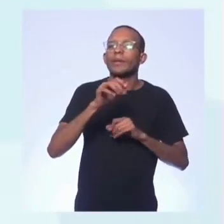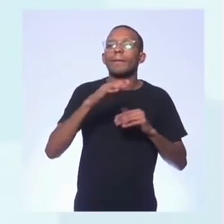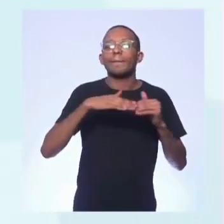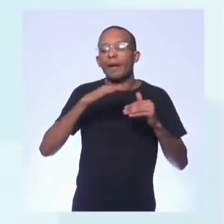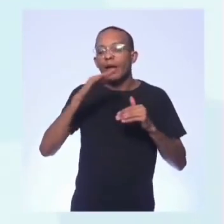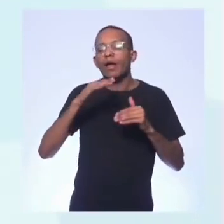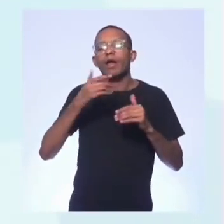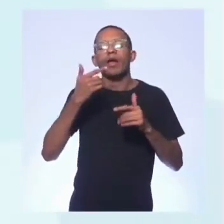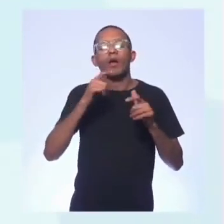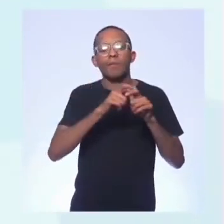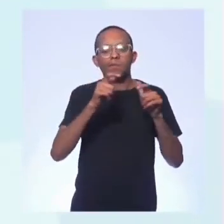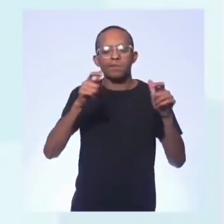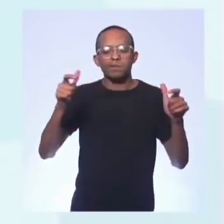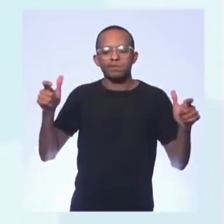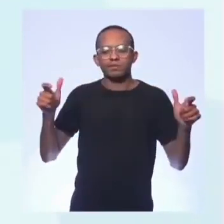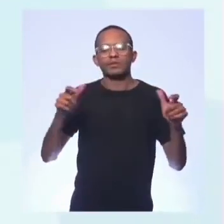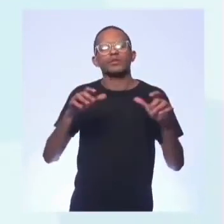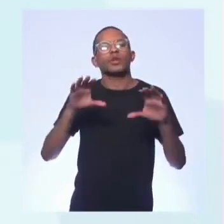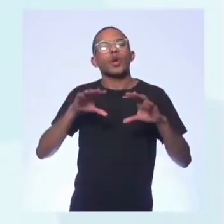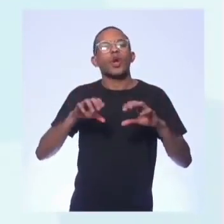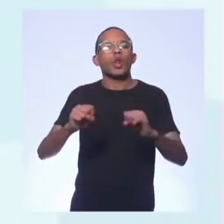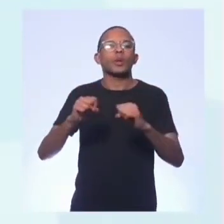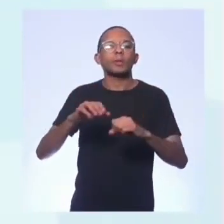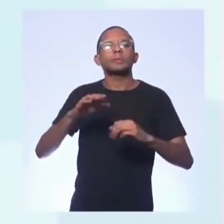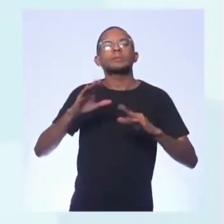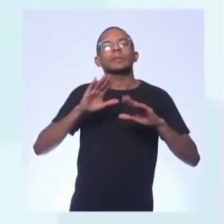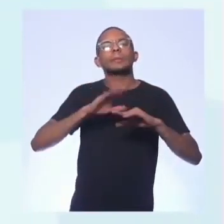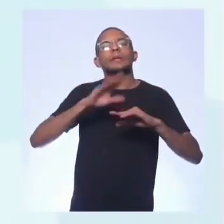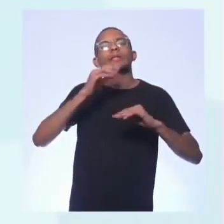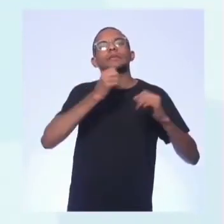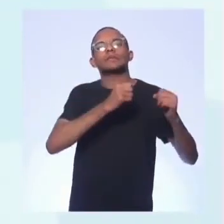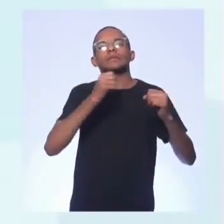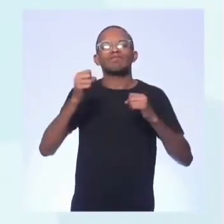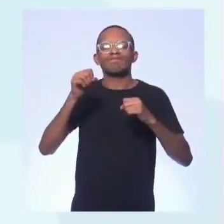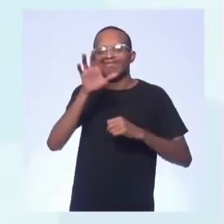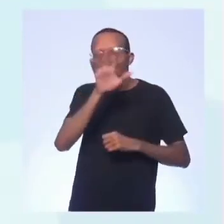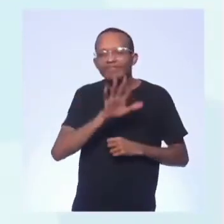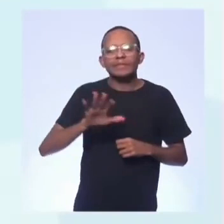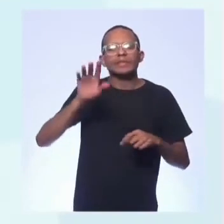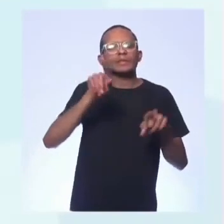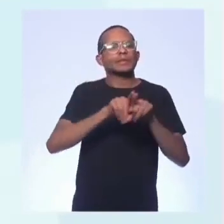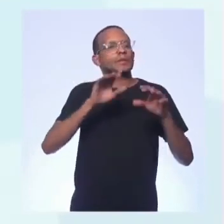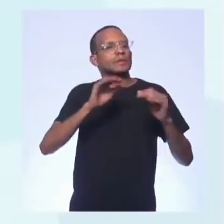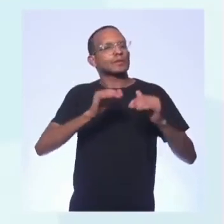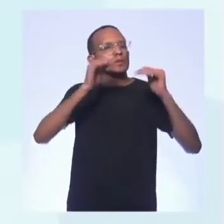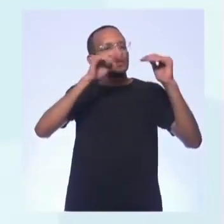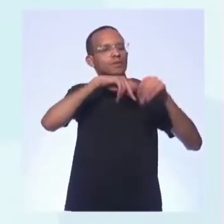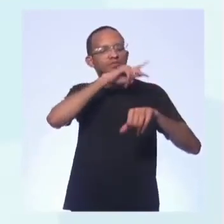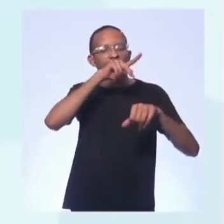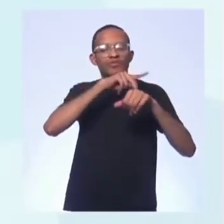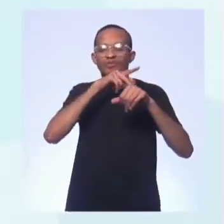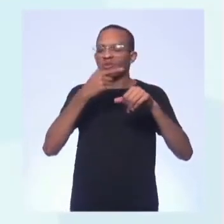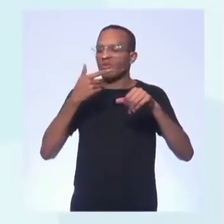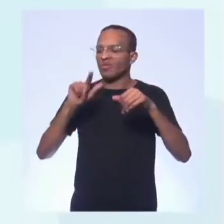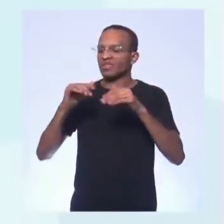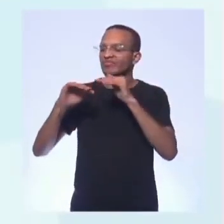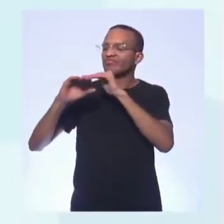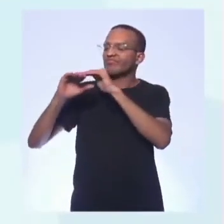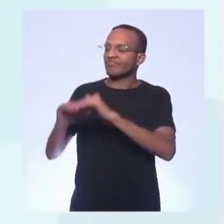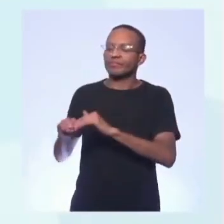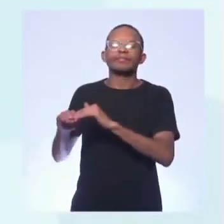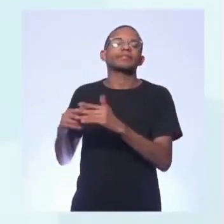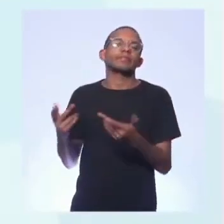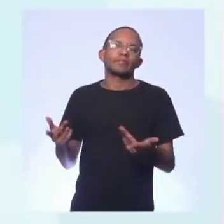mais colônias, mais poderio nacional, superioridade de uma nação sobre a outra,